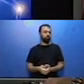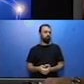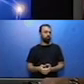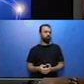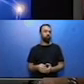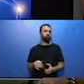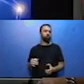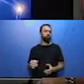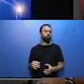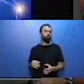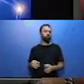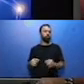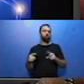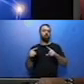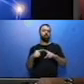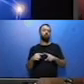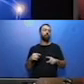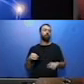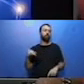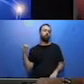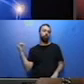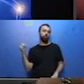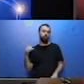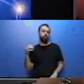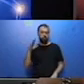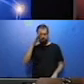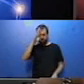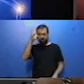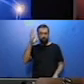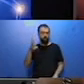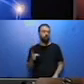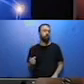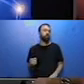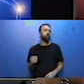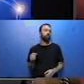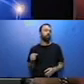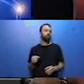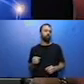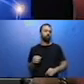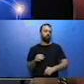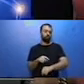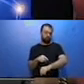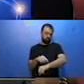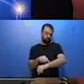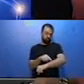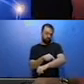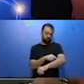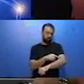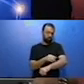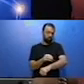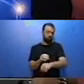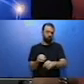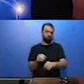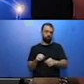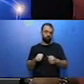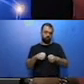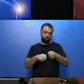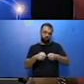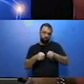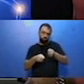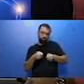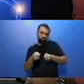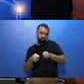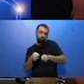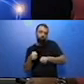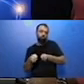A principal função dos alimentos construtores é construir e reparar todas as estruturas do